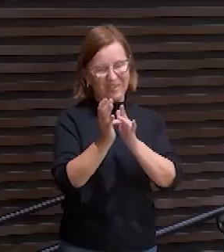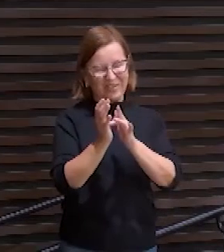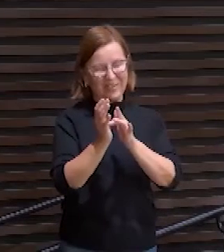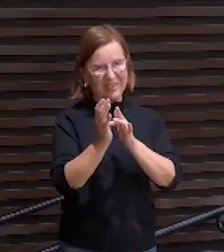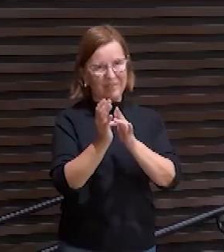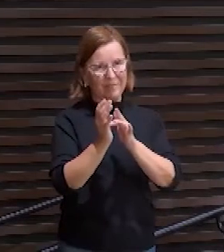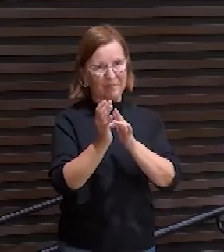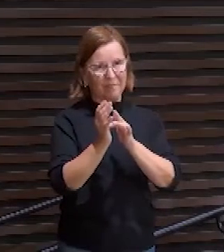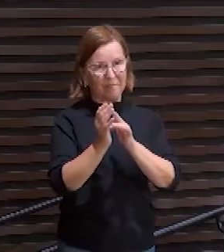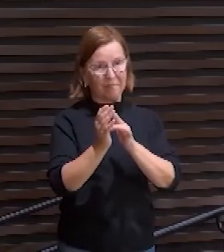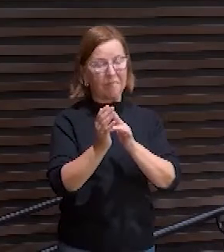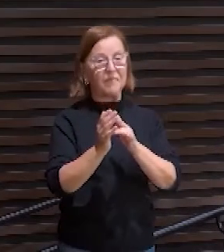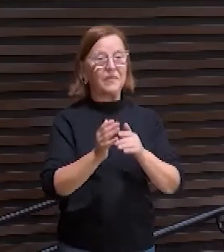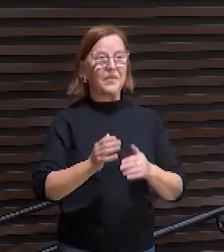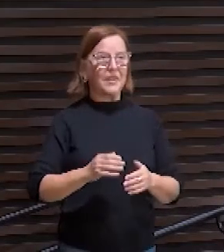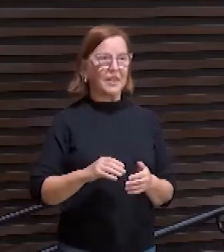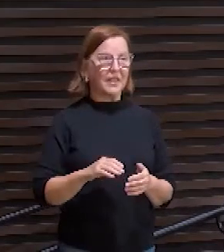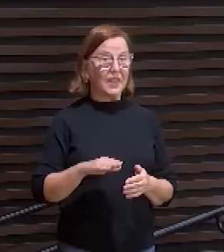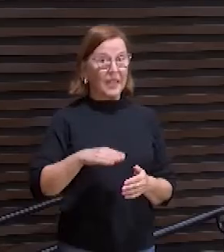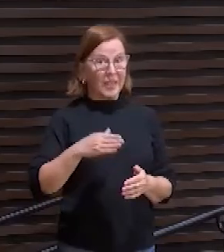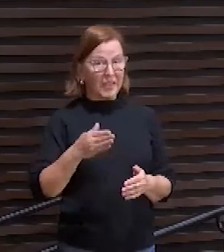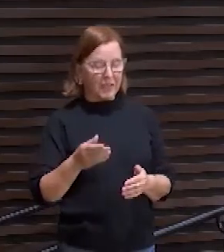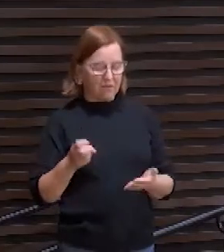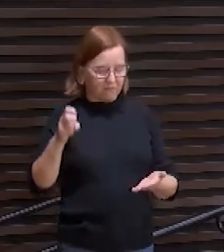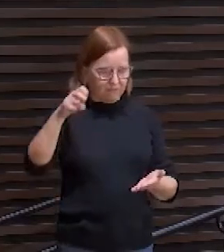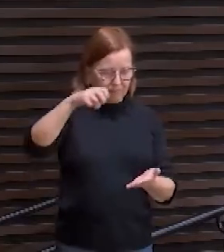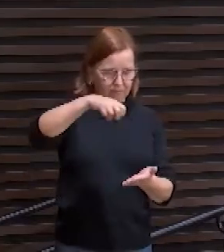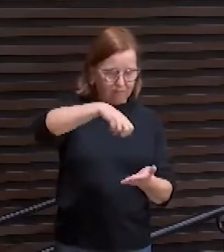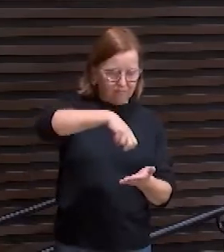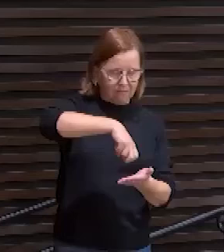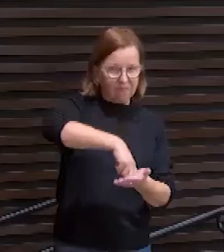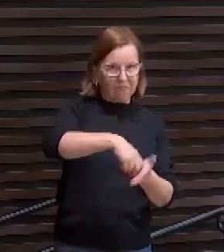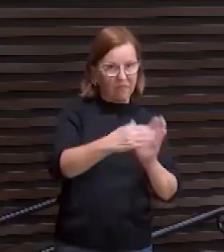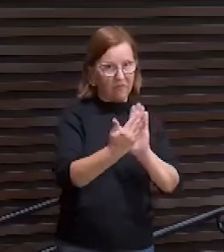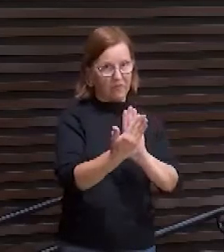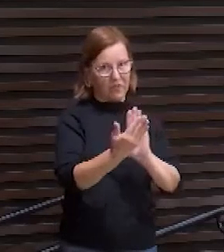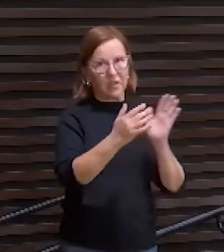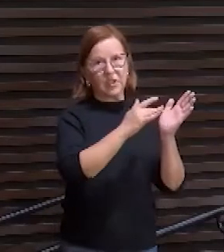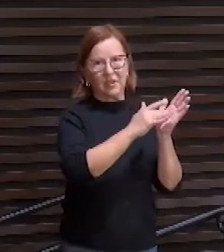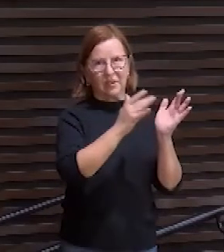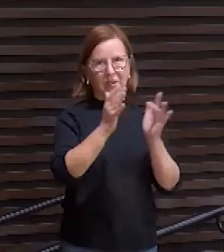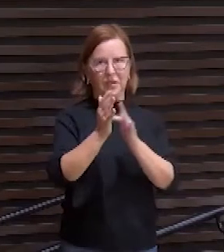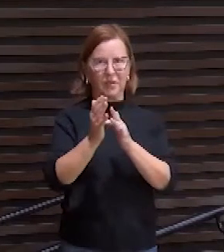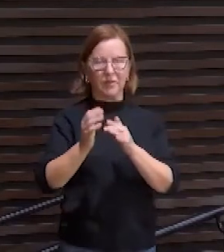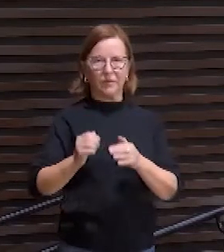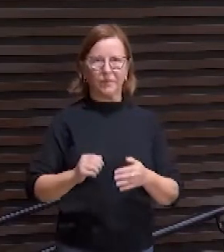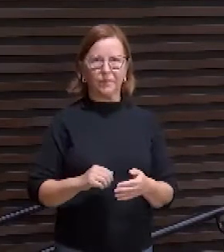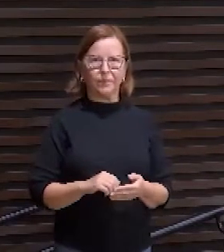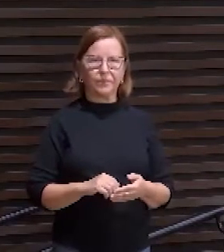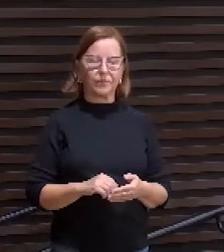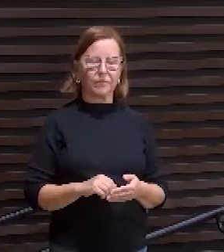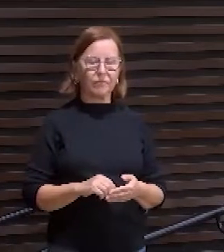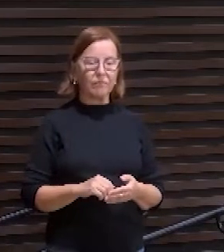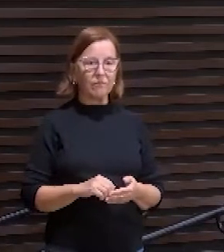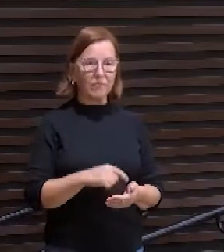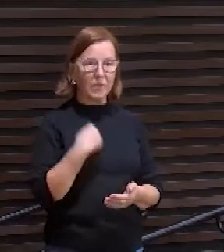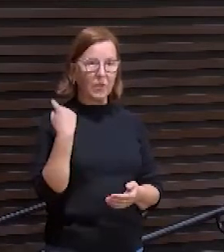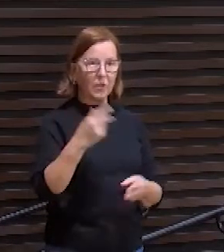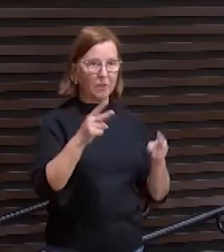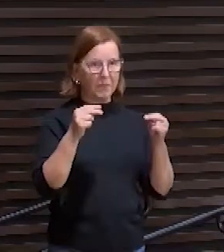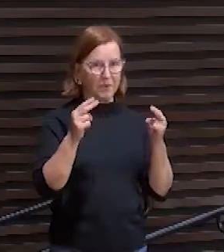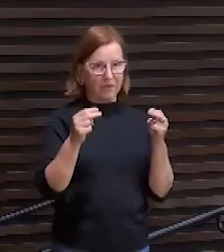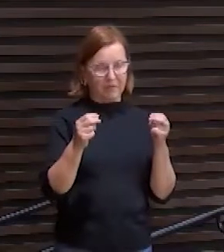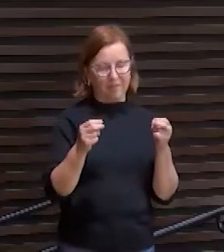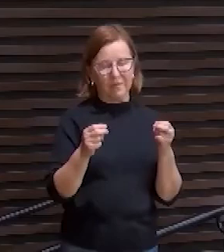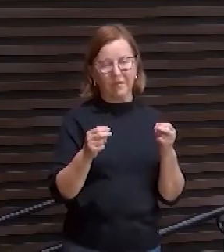e, mais ainda, ele então ajoelha-se diante de Jesus. Então nós vemos, num primeiro